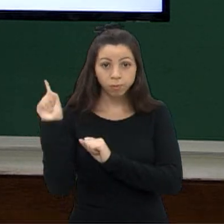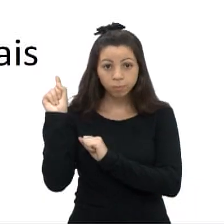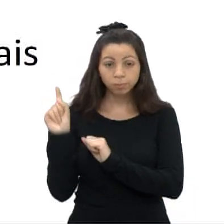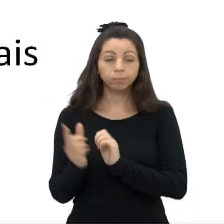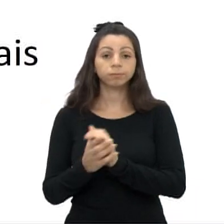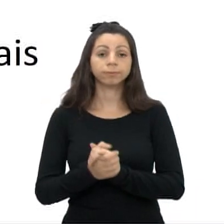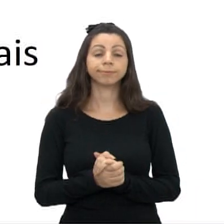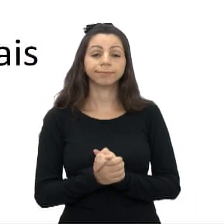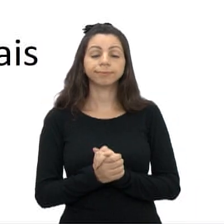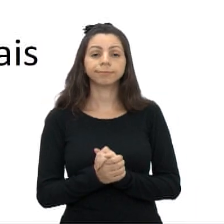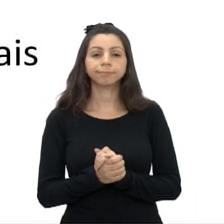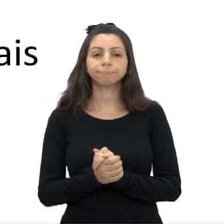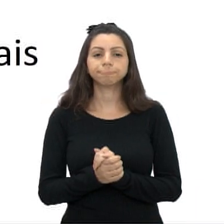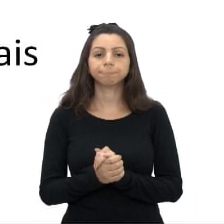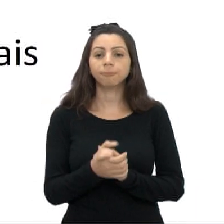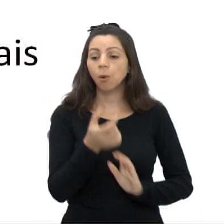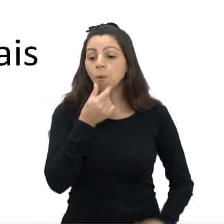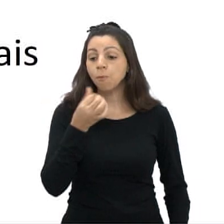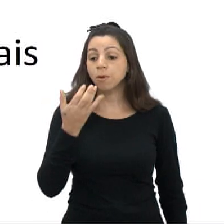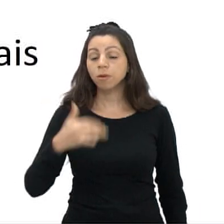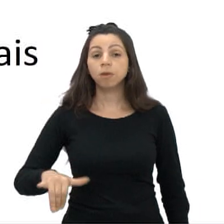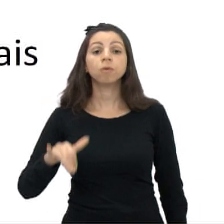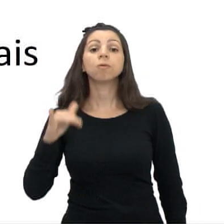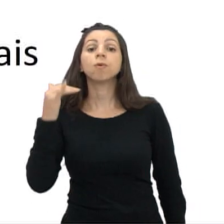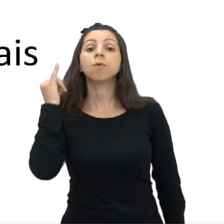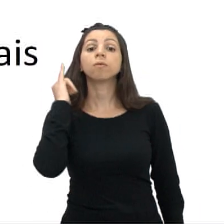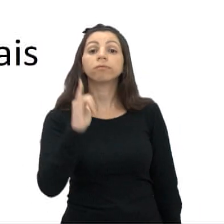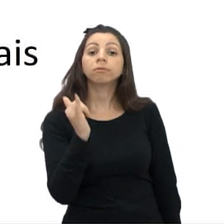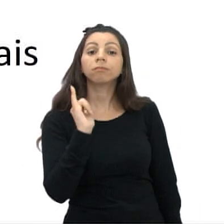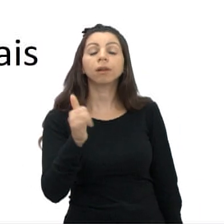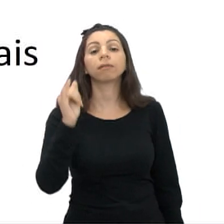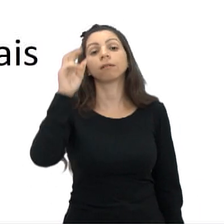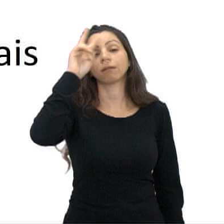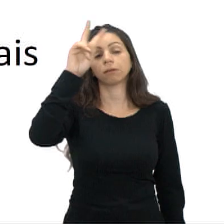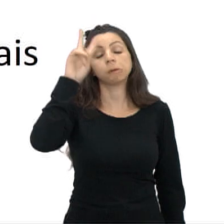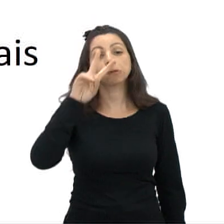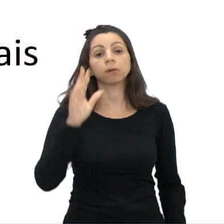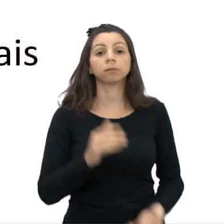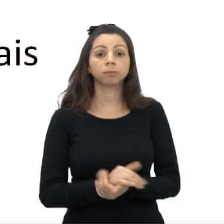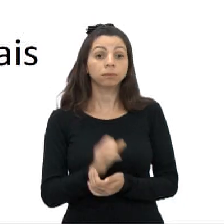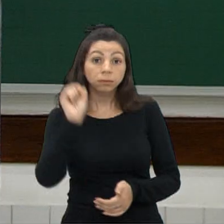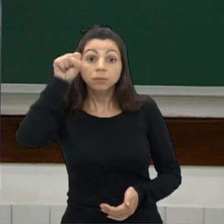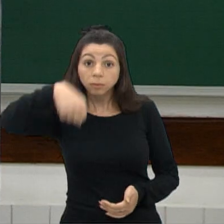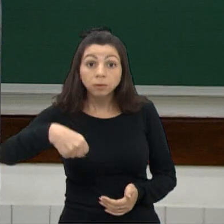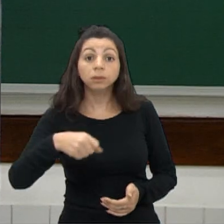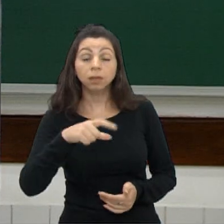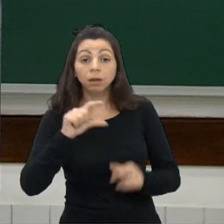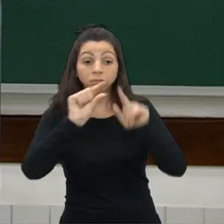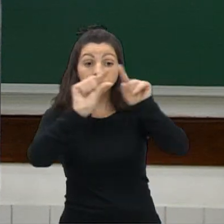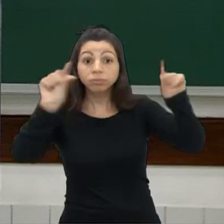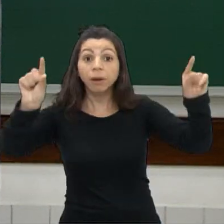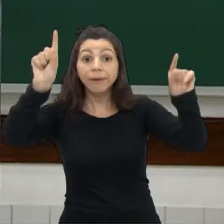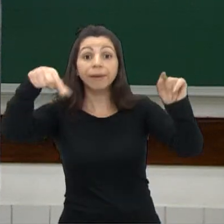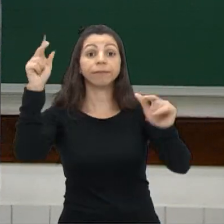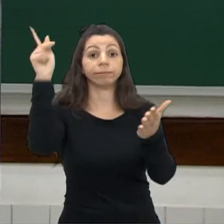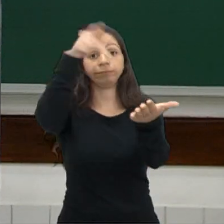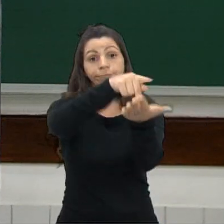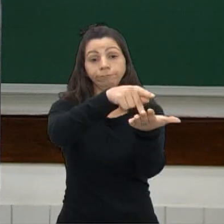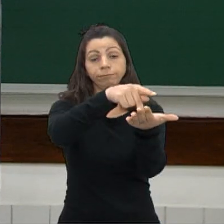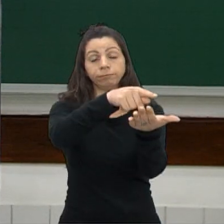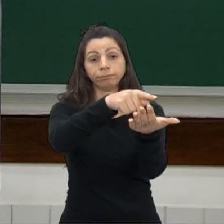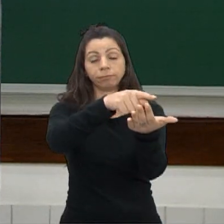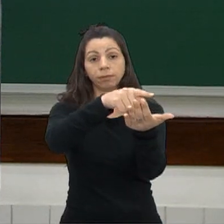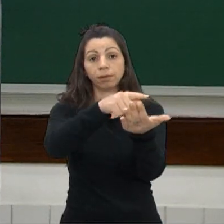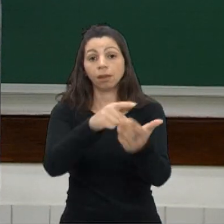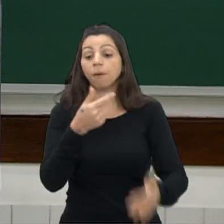O menino narra a história. Sim, essa afirmação ela é verdadeira. Lembra, ele é um narrador